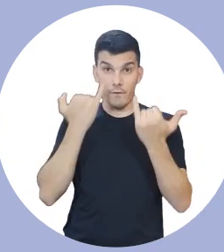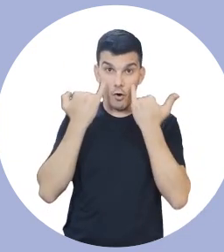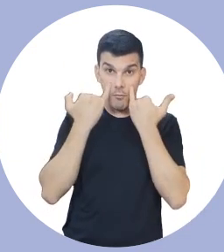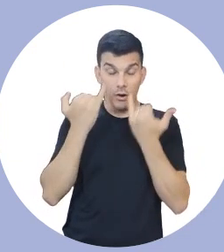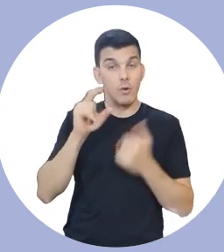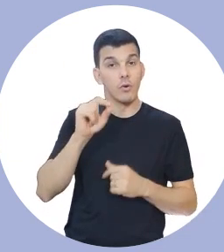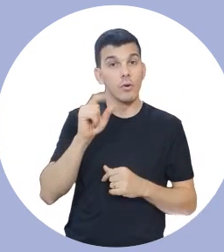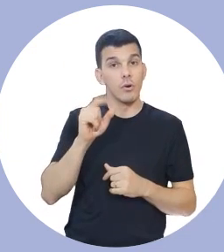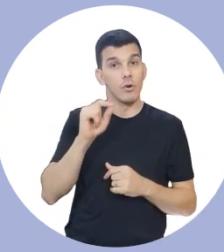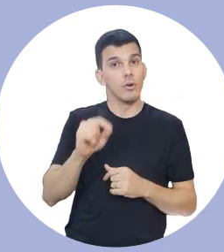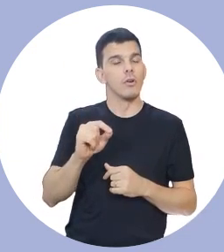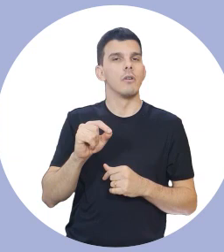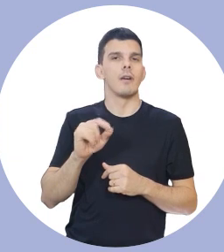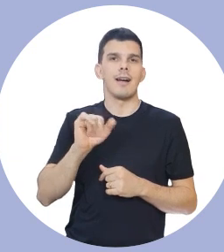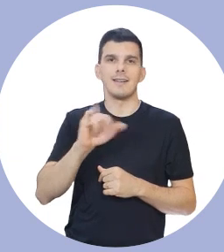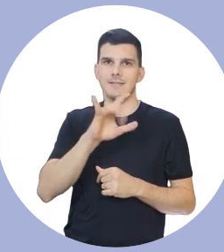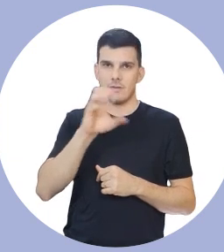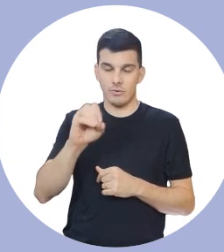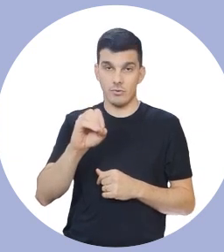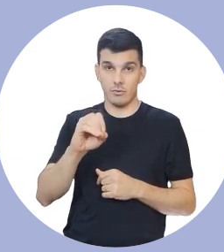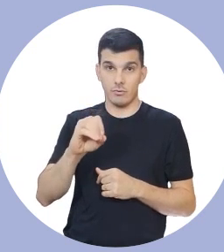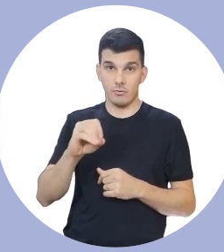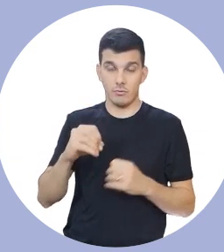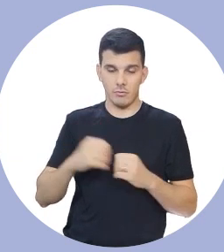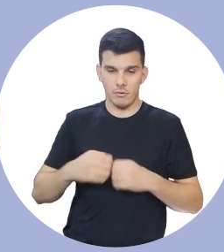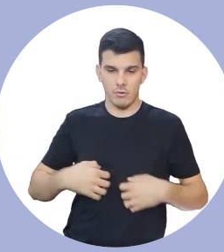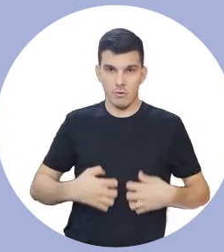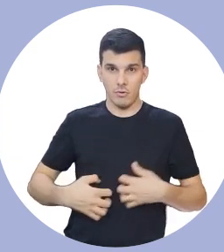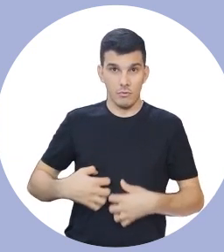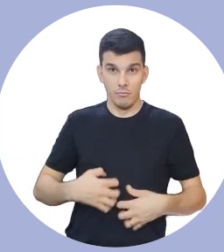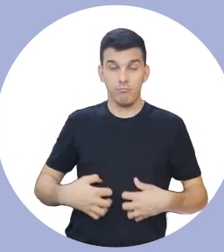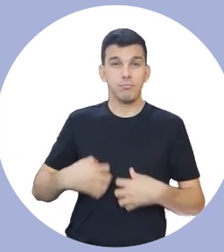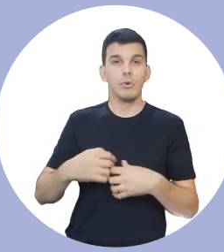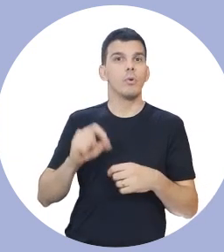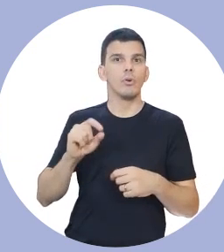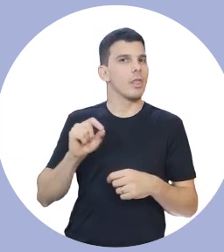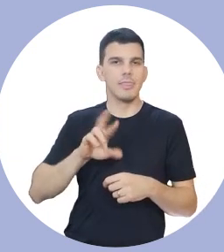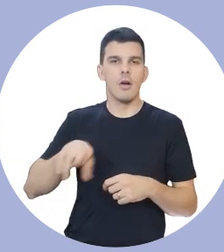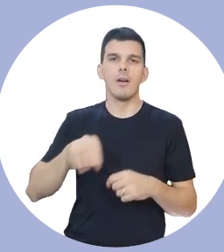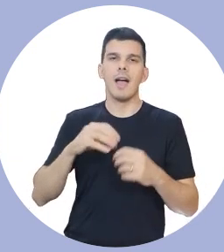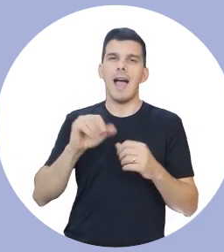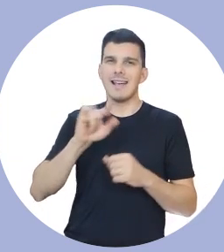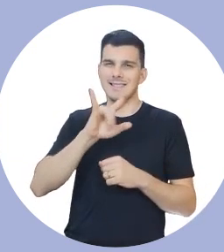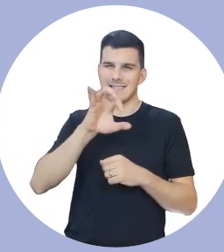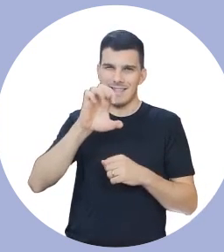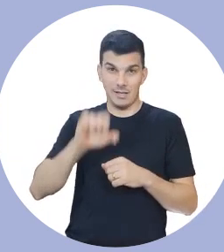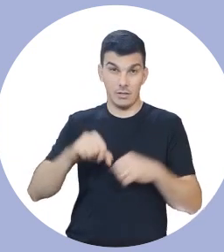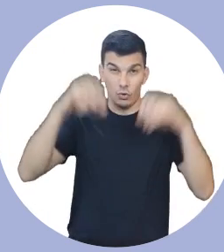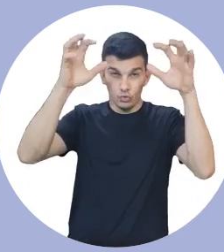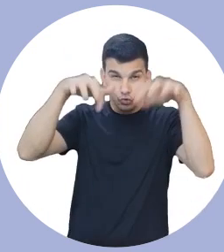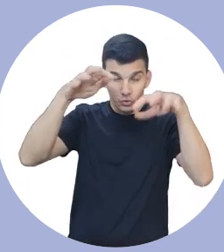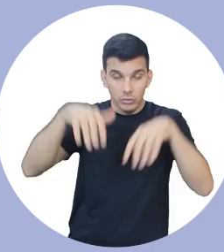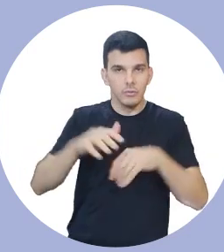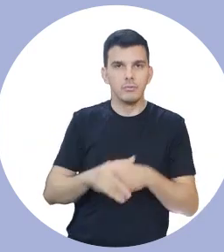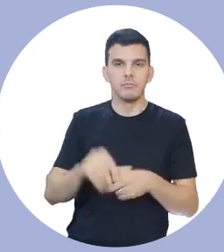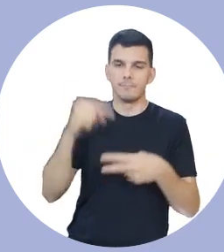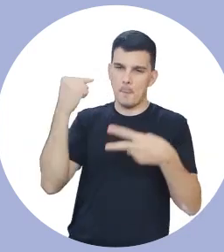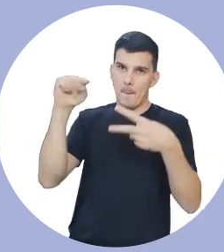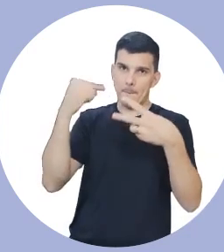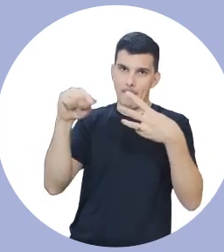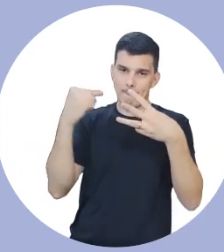informando quais são os ácidos que promovem a acidez da chuva ácida. HNO3,